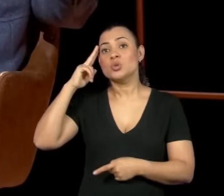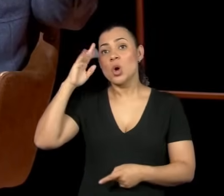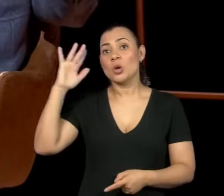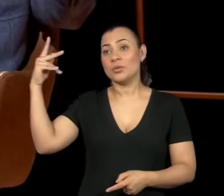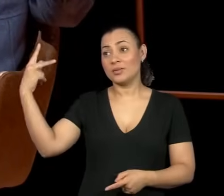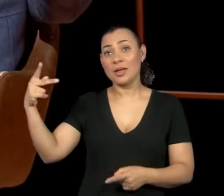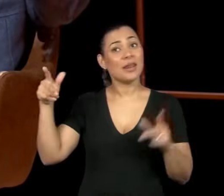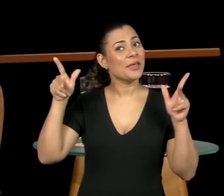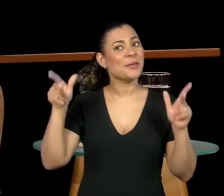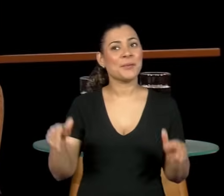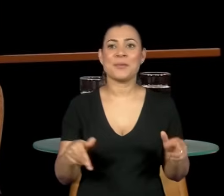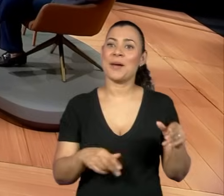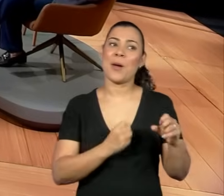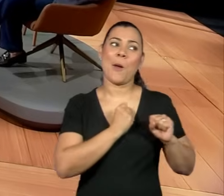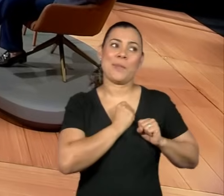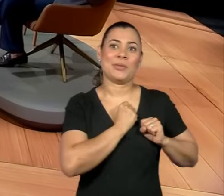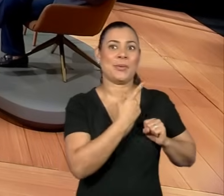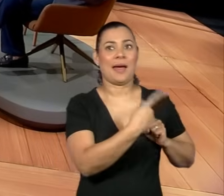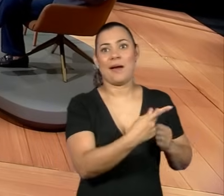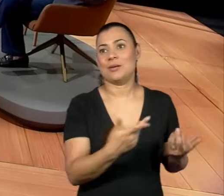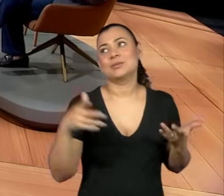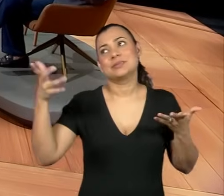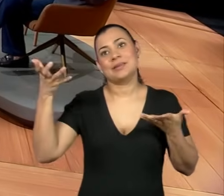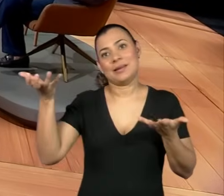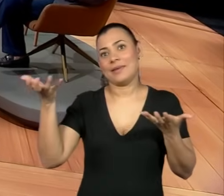Roberto Carlos, né?